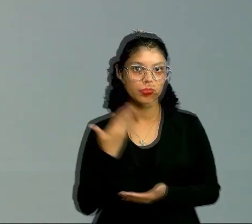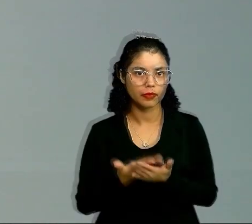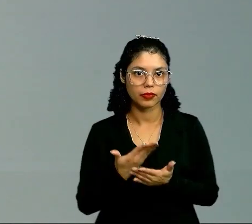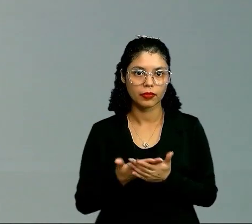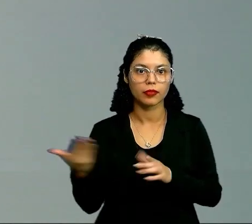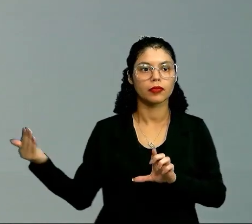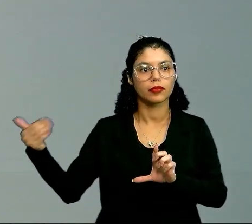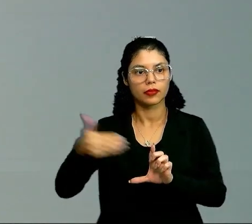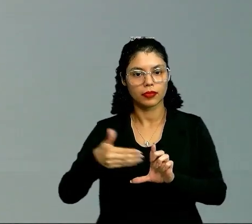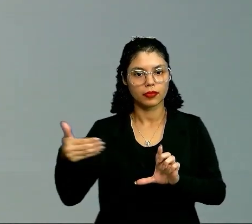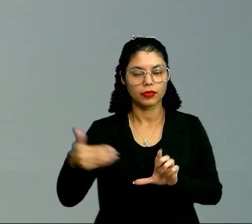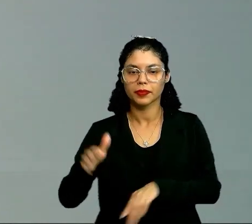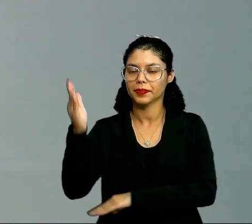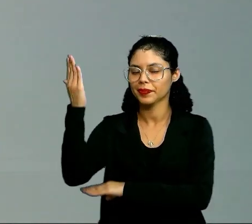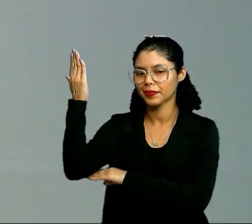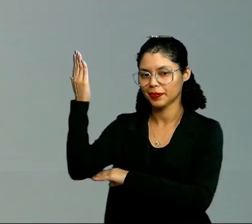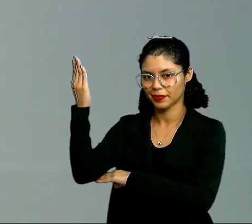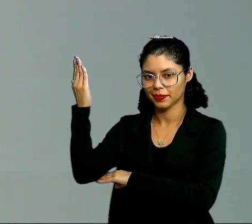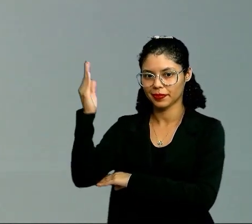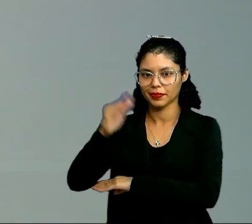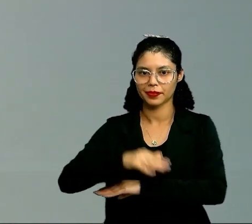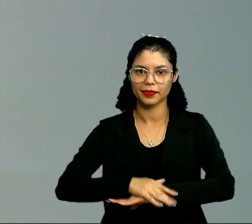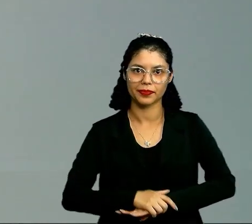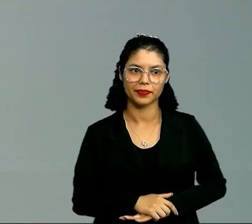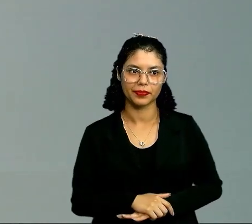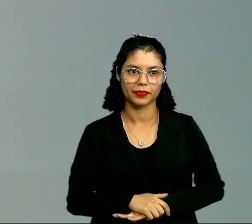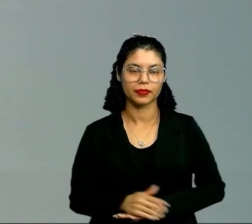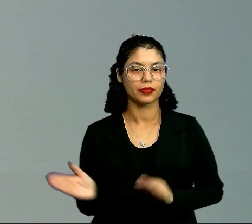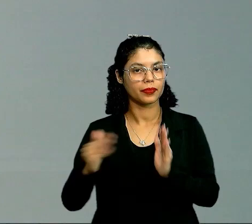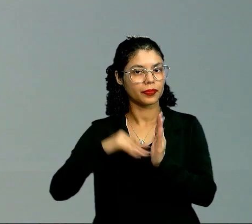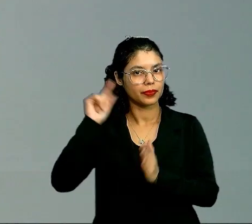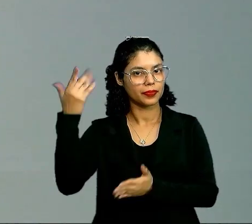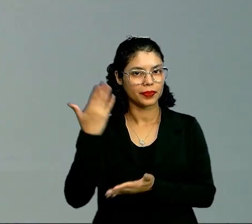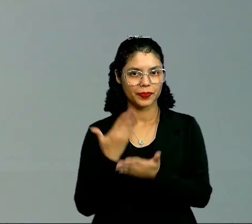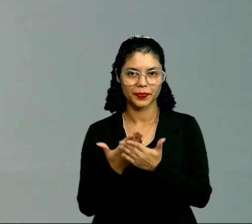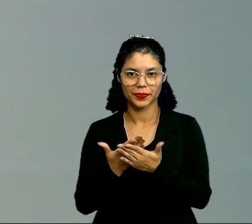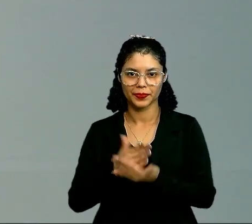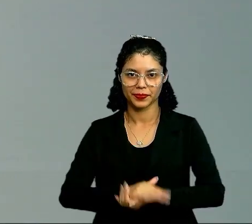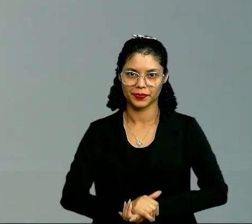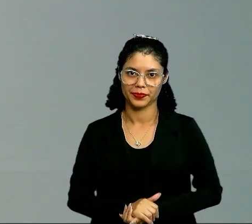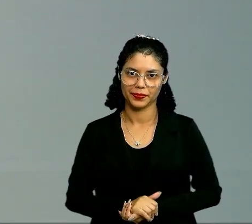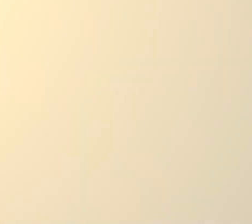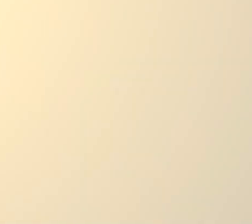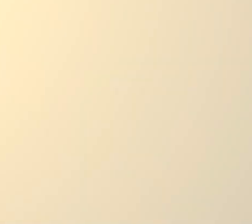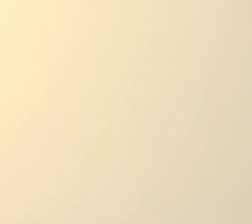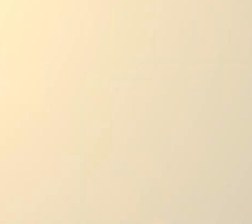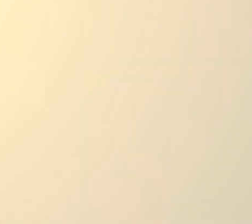aulas e outras, acesse as nossas plataformas. E até a próxima aula!